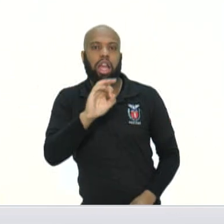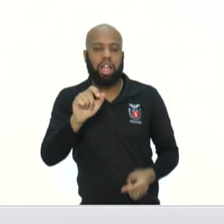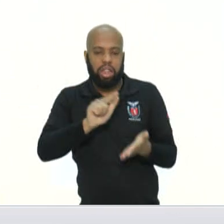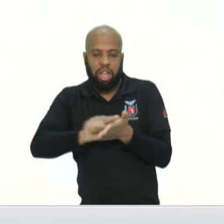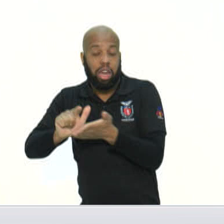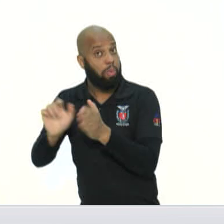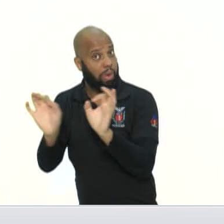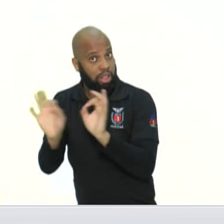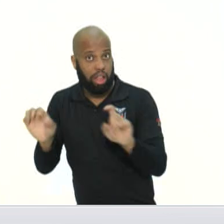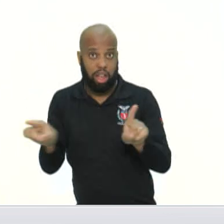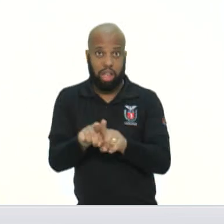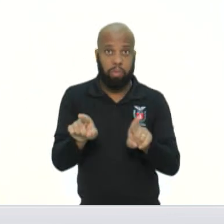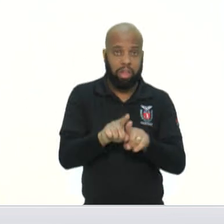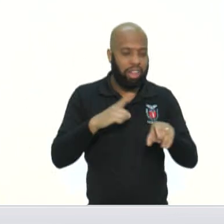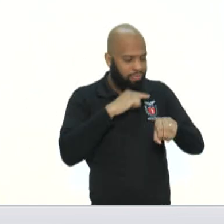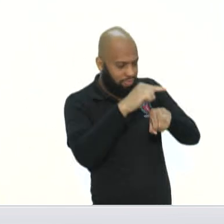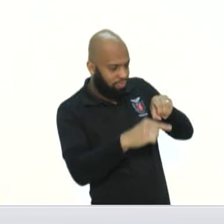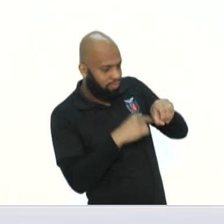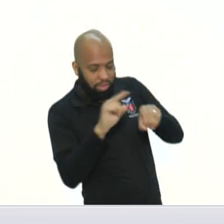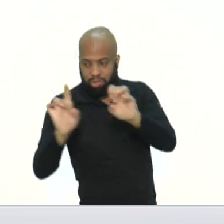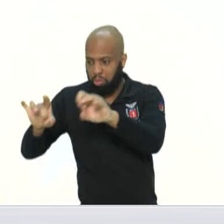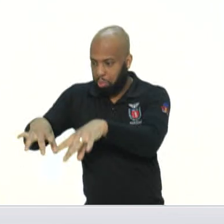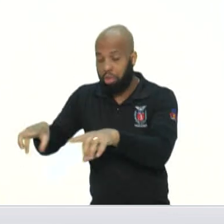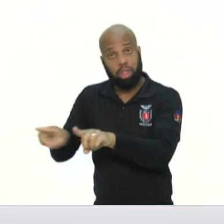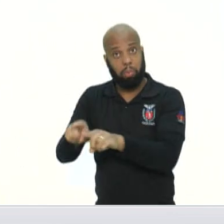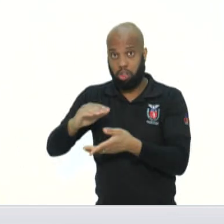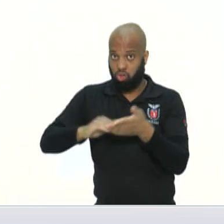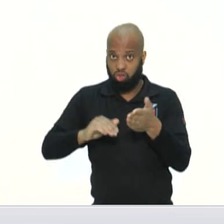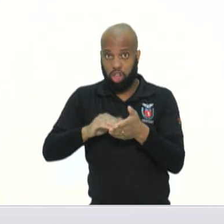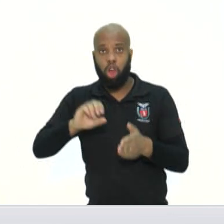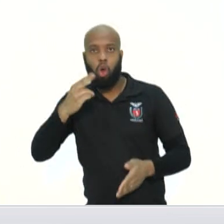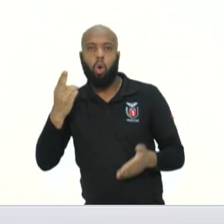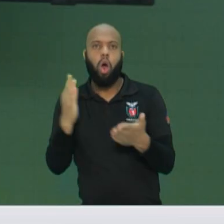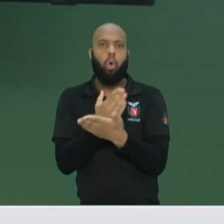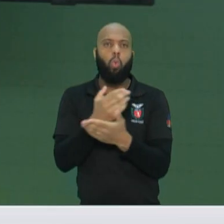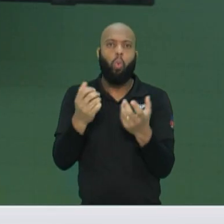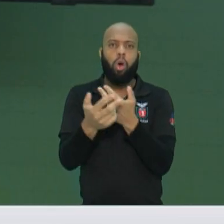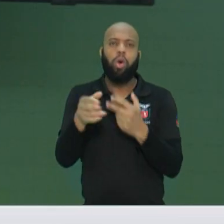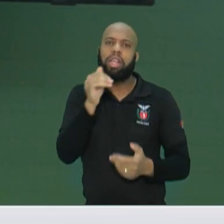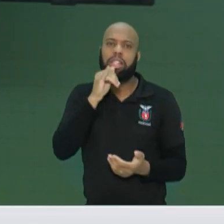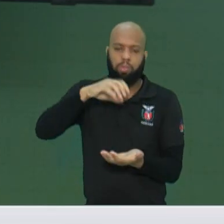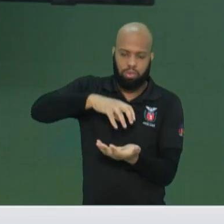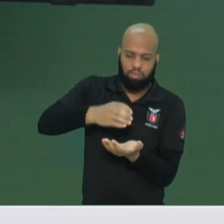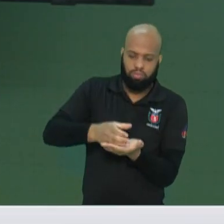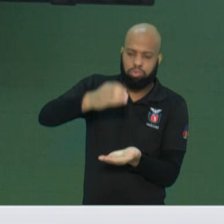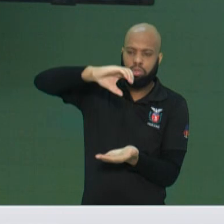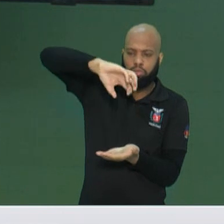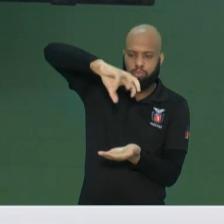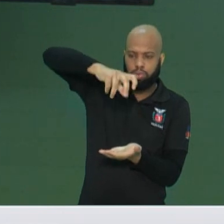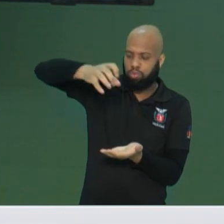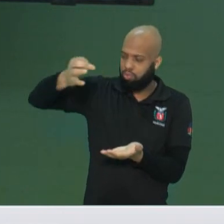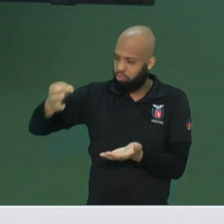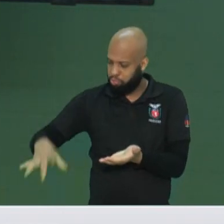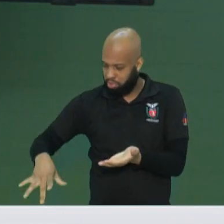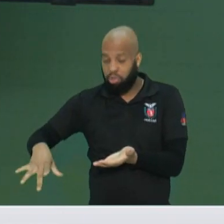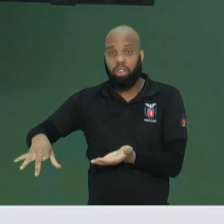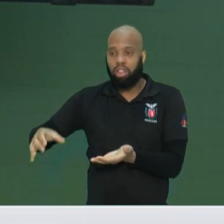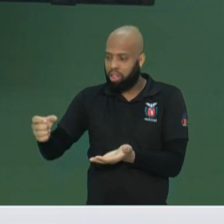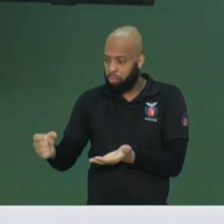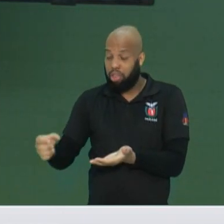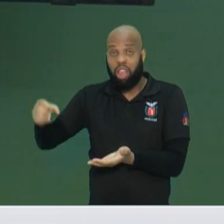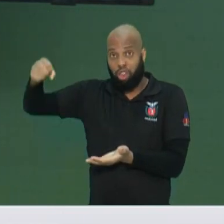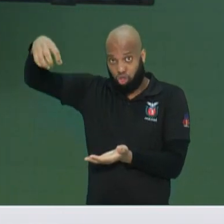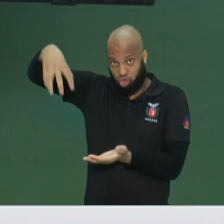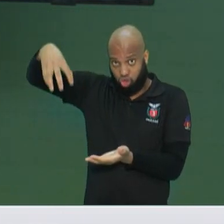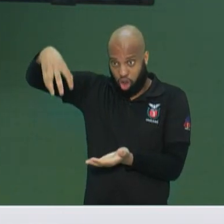manutenção e até mesmo em recipientes pequenos como tampinhas de garrafa. Então, nós precisamos dar uma